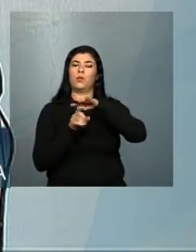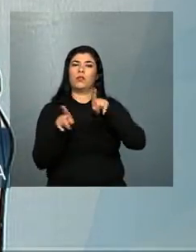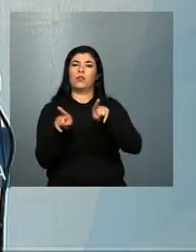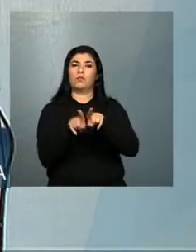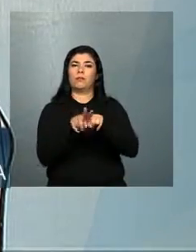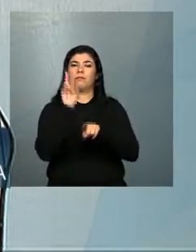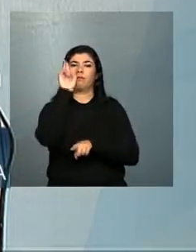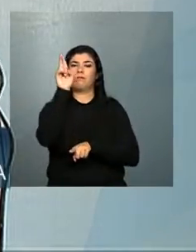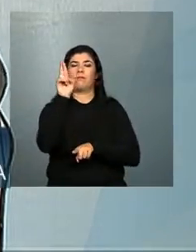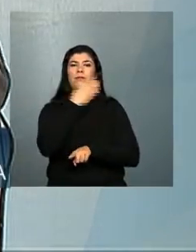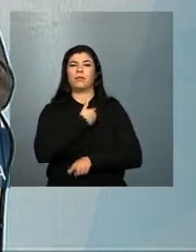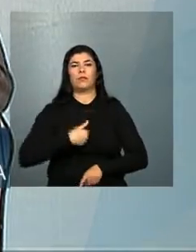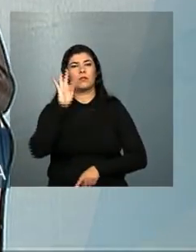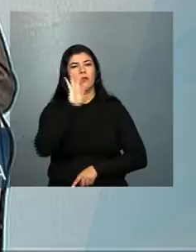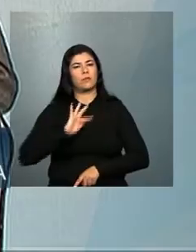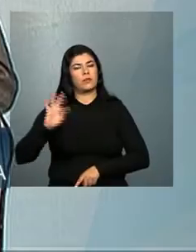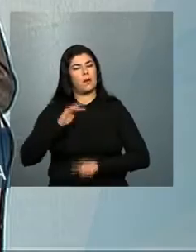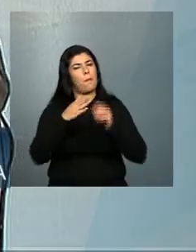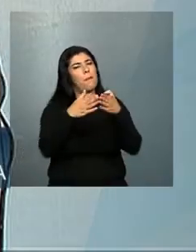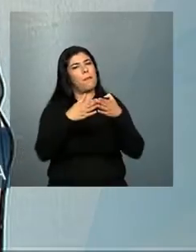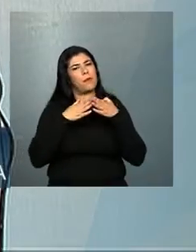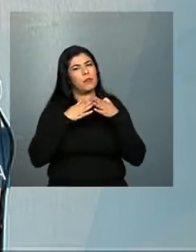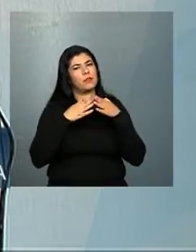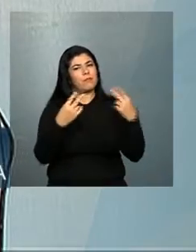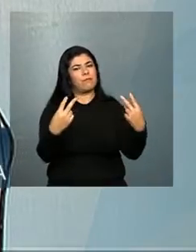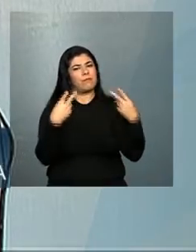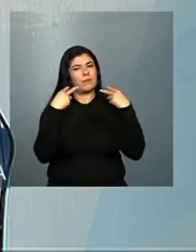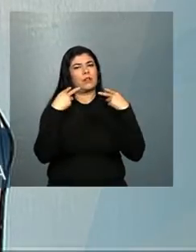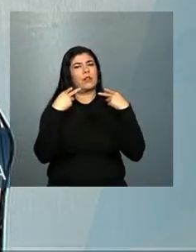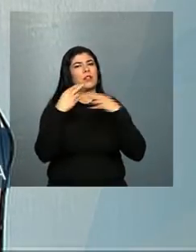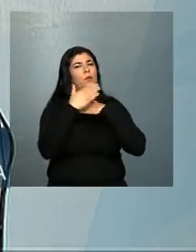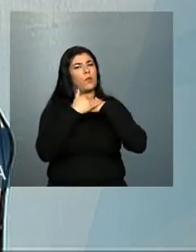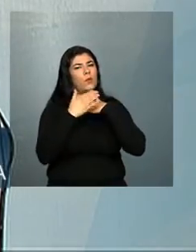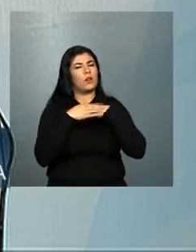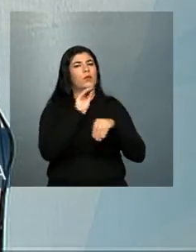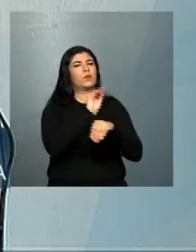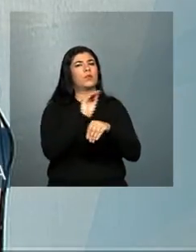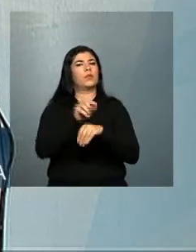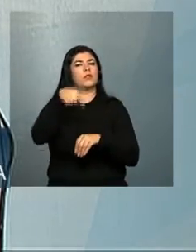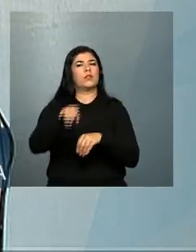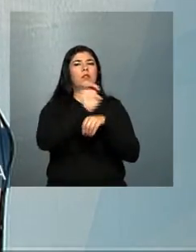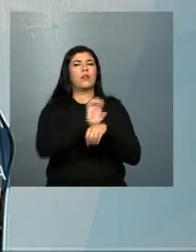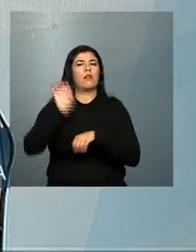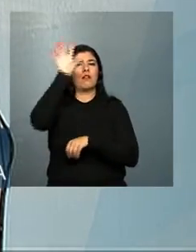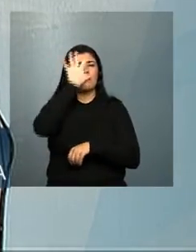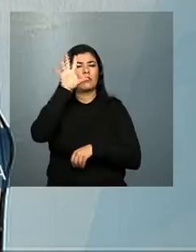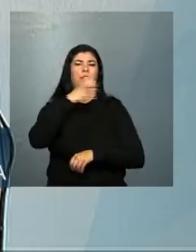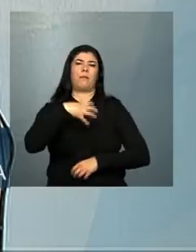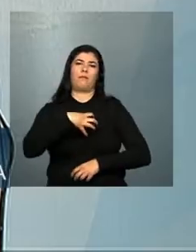peço sempre o carinho e a atenção ao Estado da Bahia. E eu tenho que dar